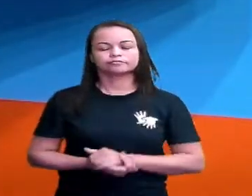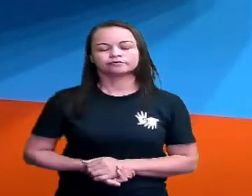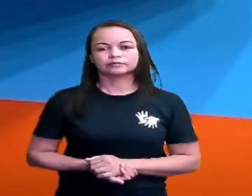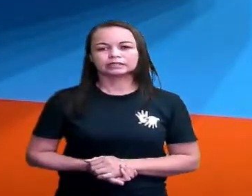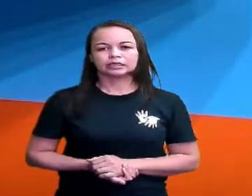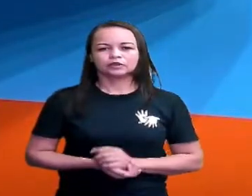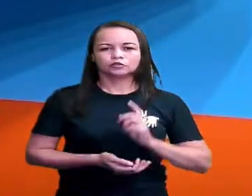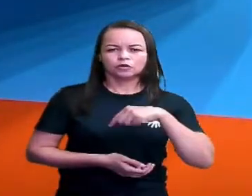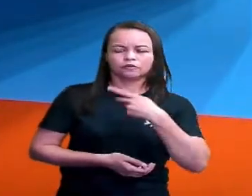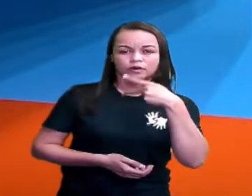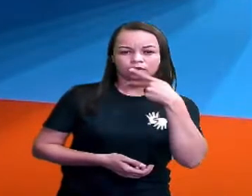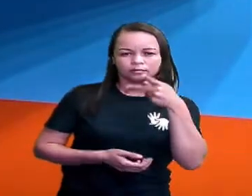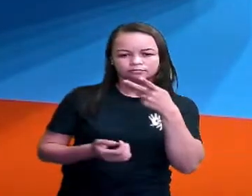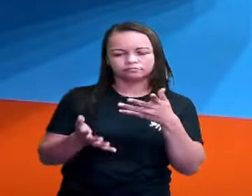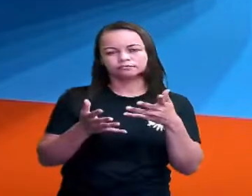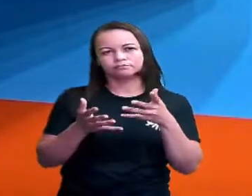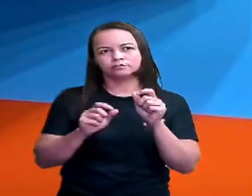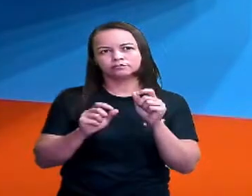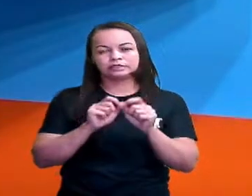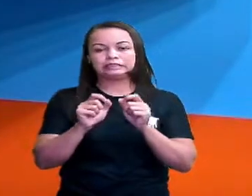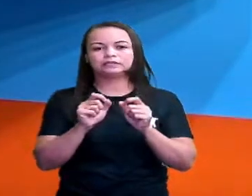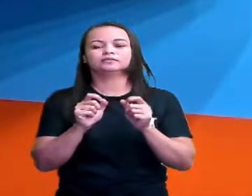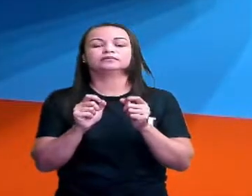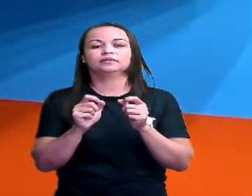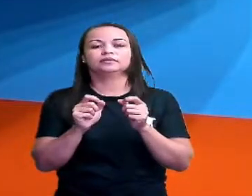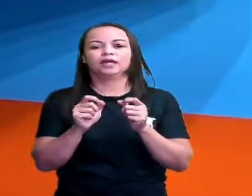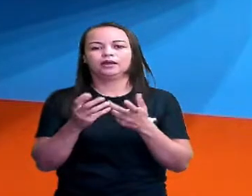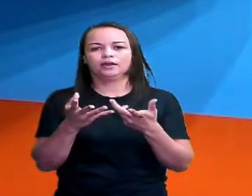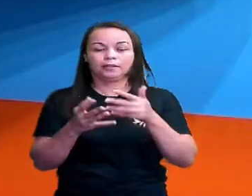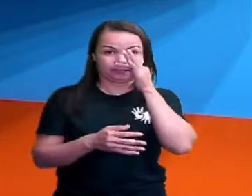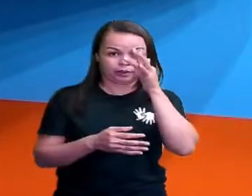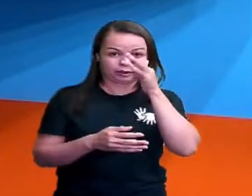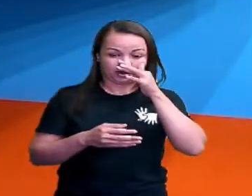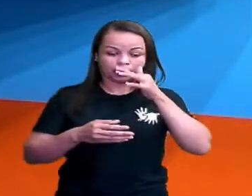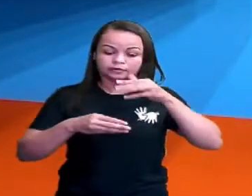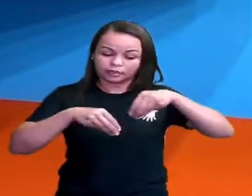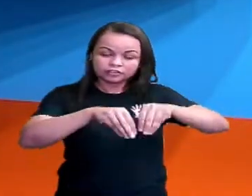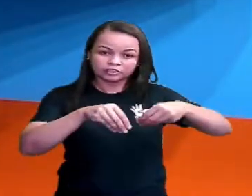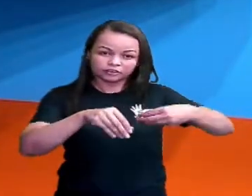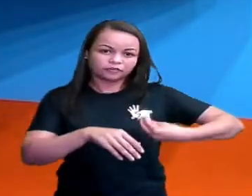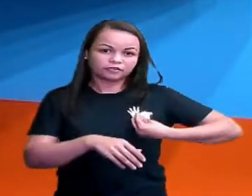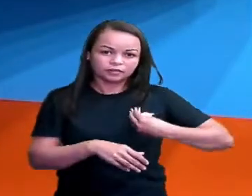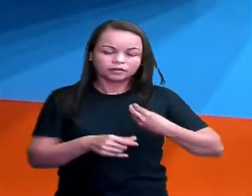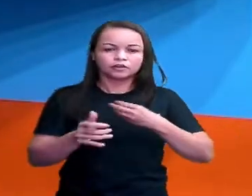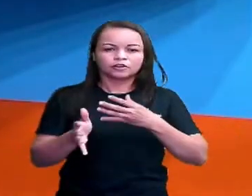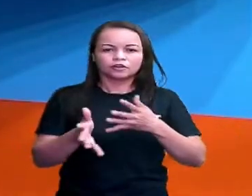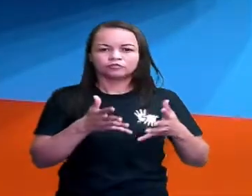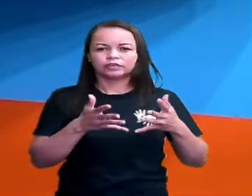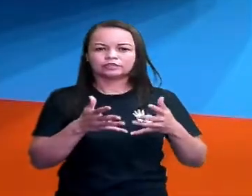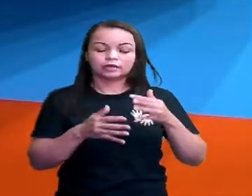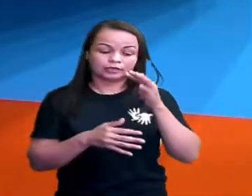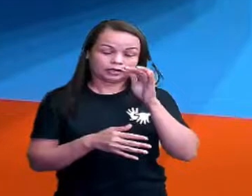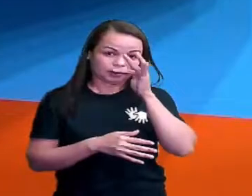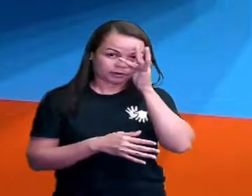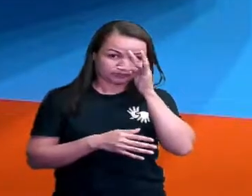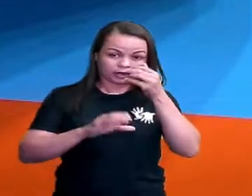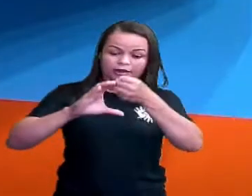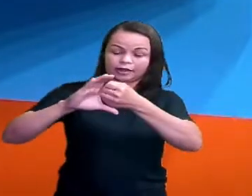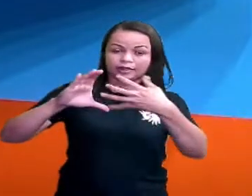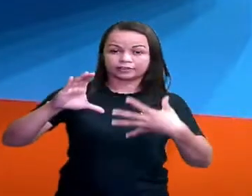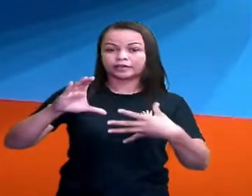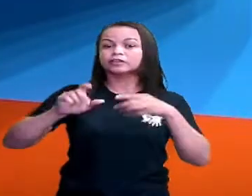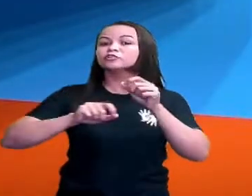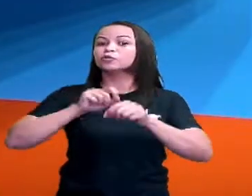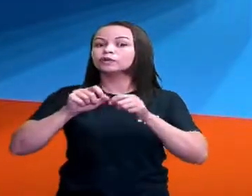de planta terrestre, né? A primeira característica que tem que vir à nossa mente é que essa é uma plantinha, é uma planta que